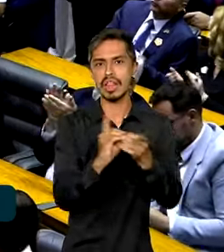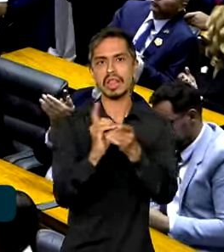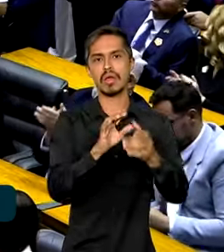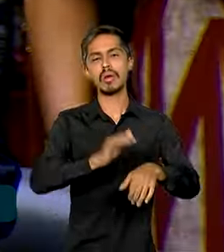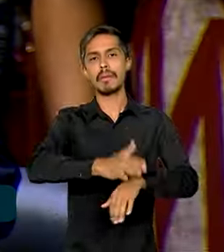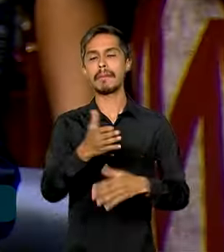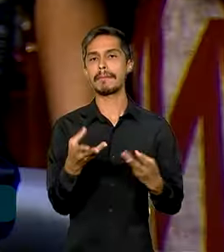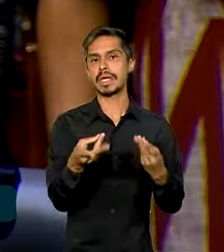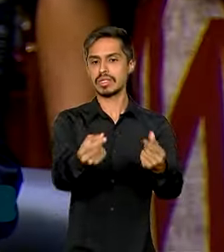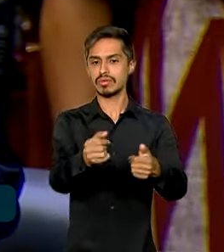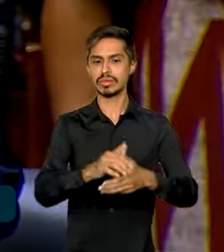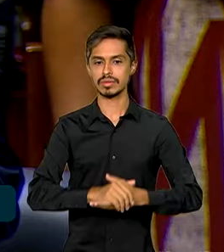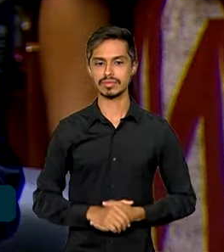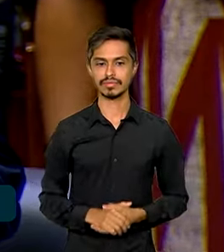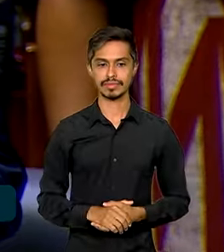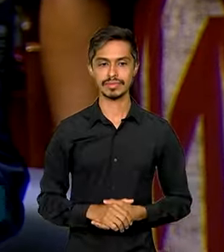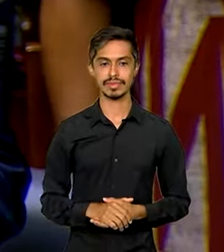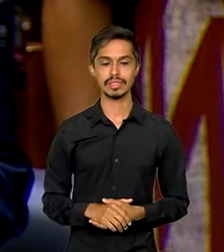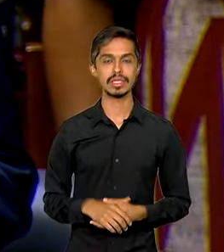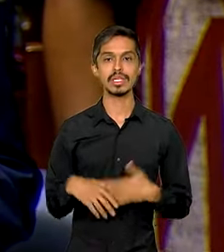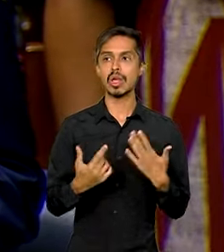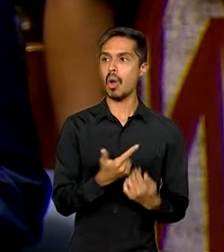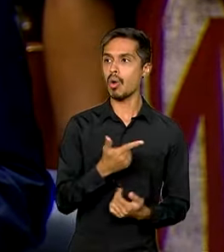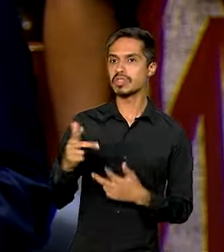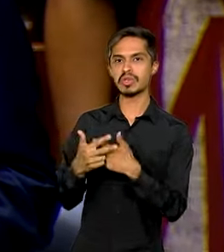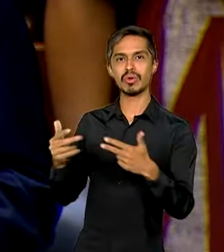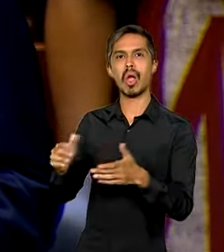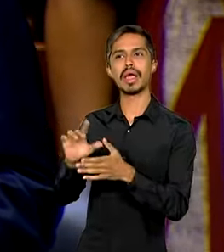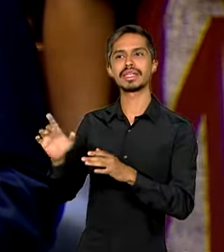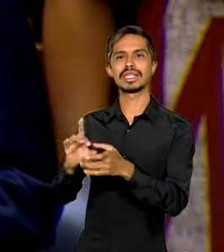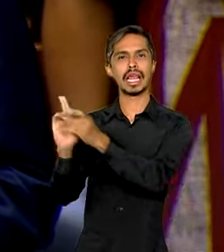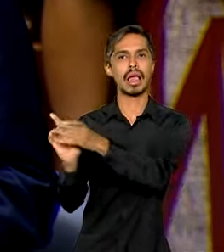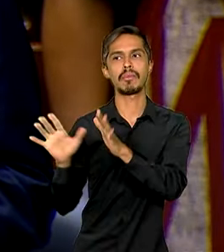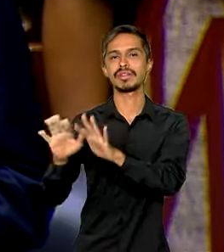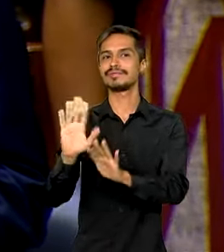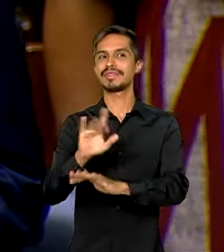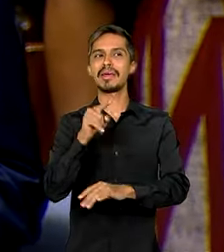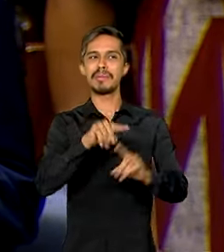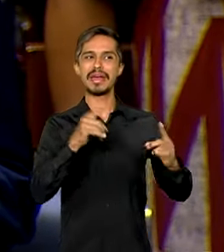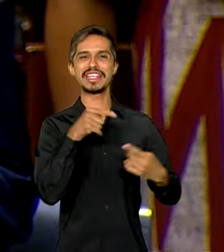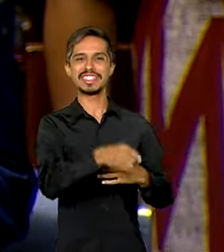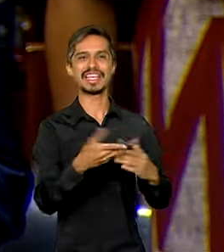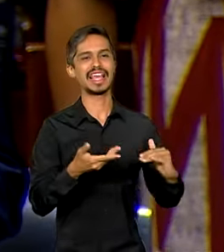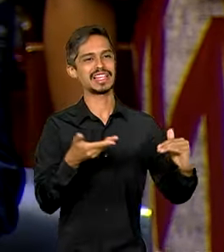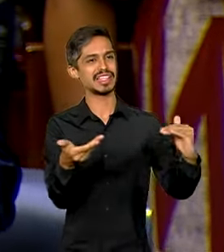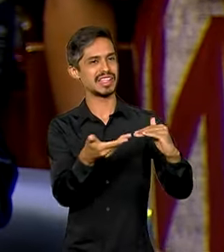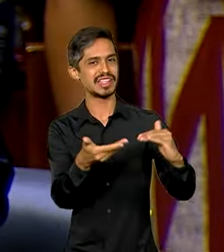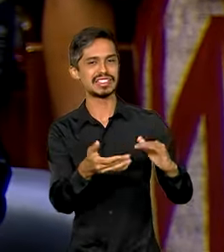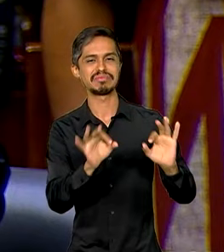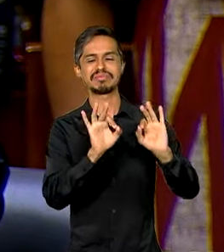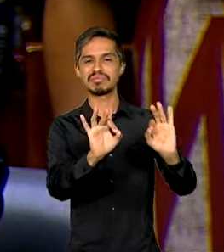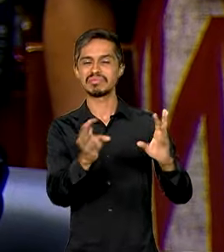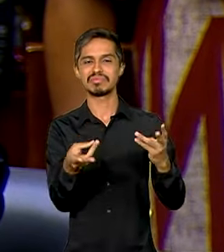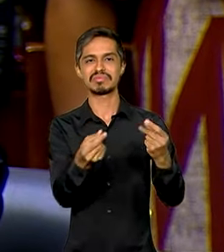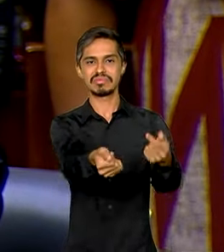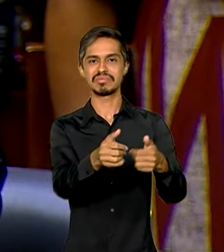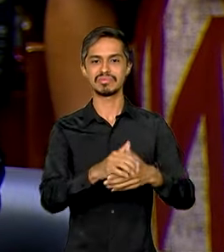poderes nada é mais democrático do que o funcionamento destas nobre casas